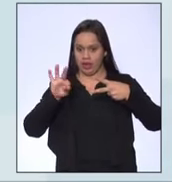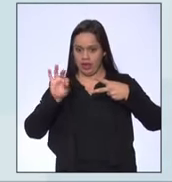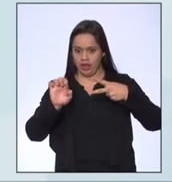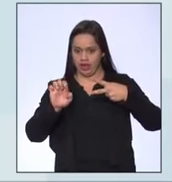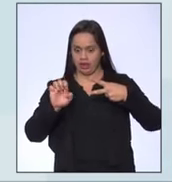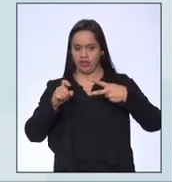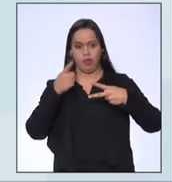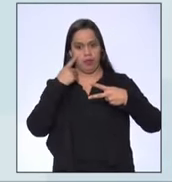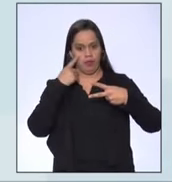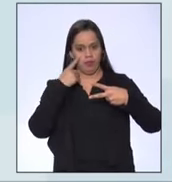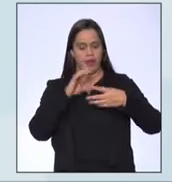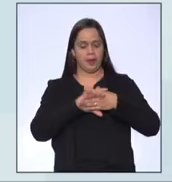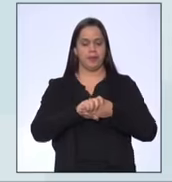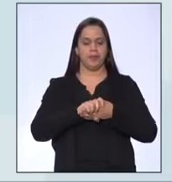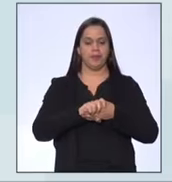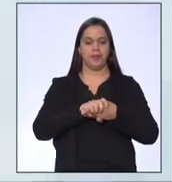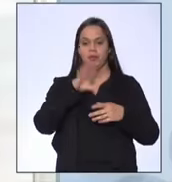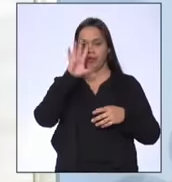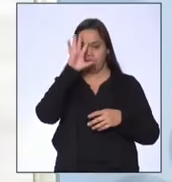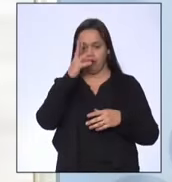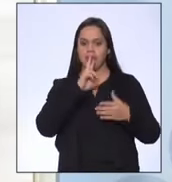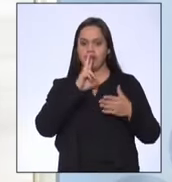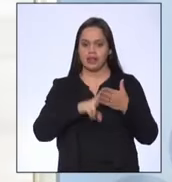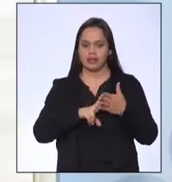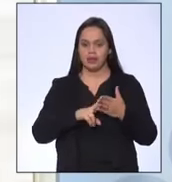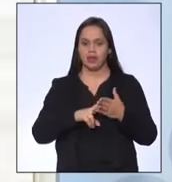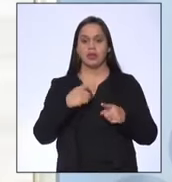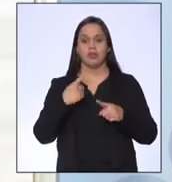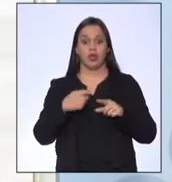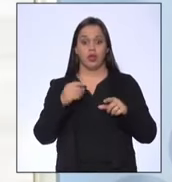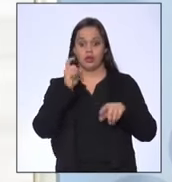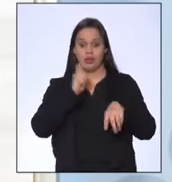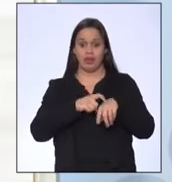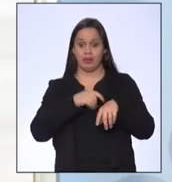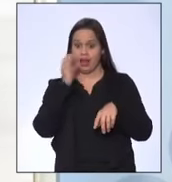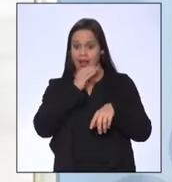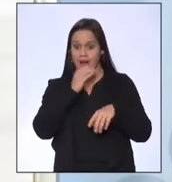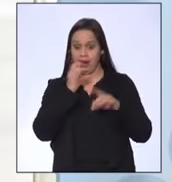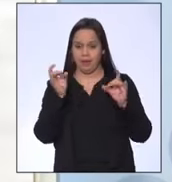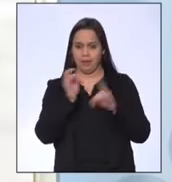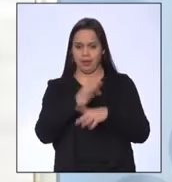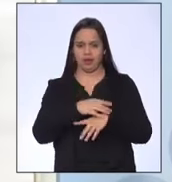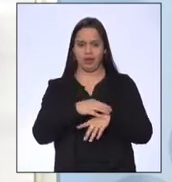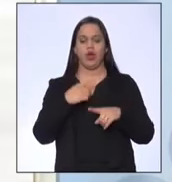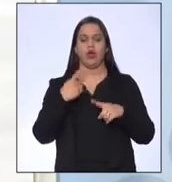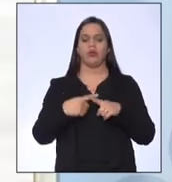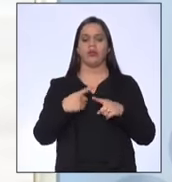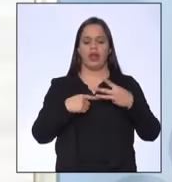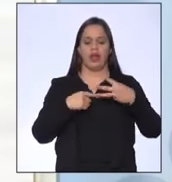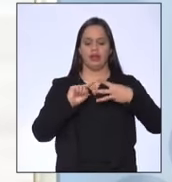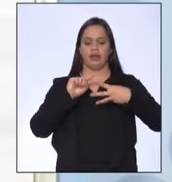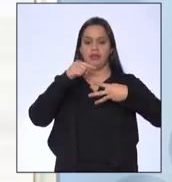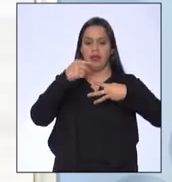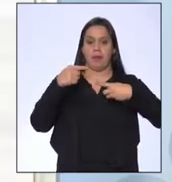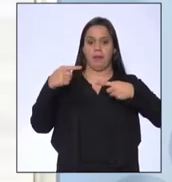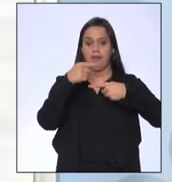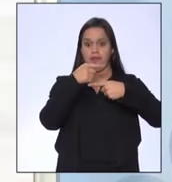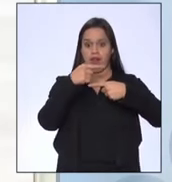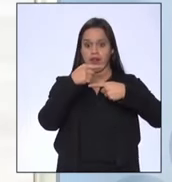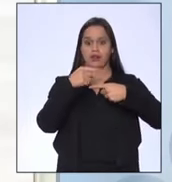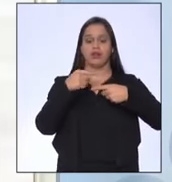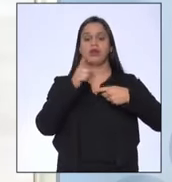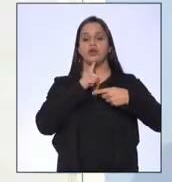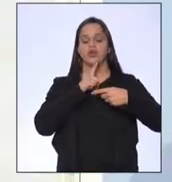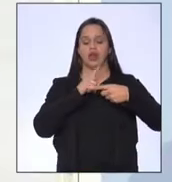ver, vamos ver. Então, vamos para a resolução aqui, pessoal, rapidinho, que o nosso tempo está acabando. Como nós temos o expoente fracionário, nós temos aqui uma